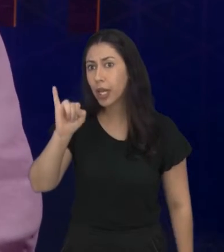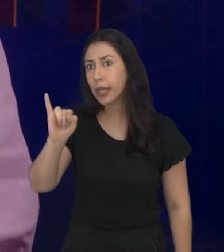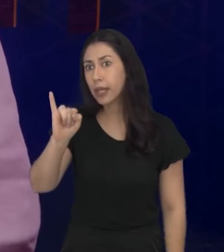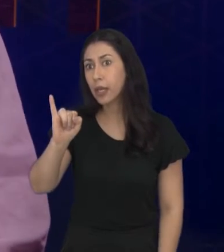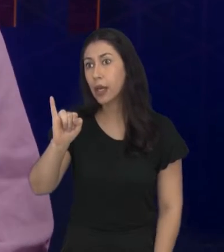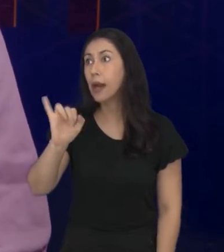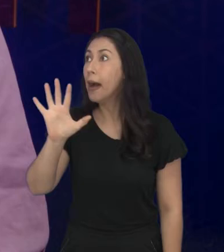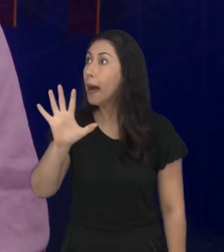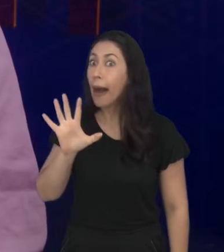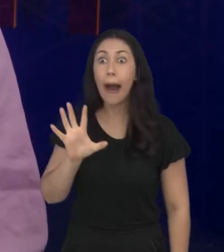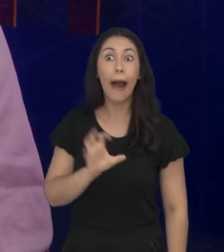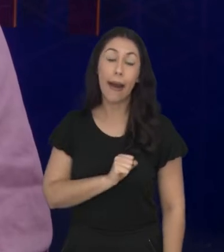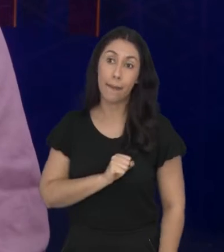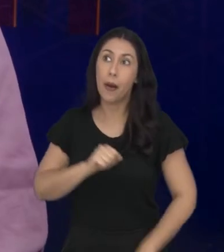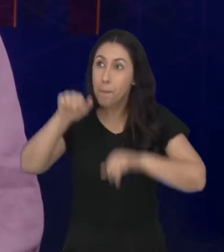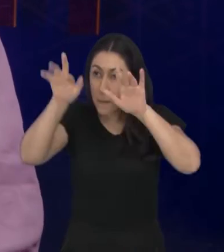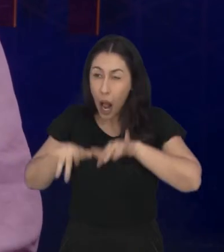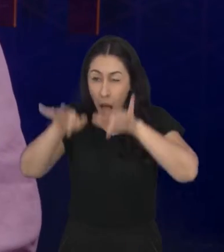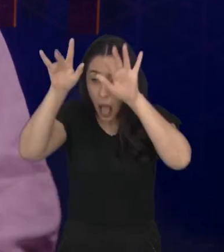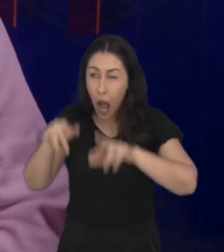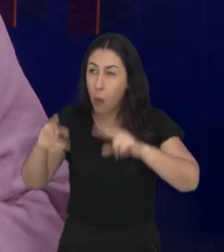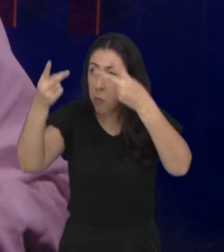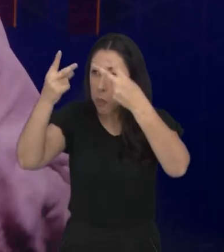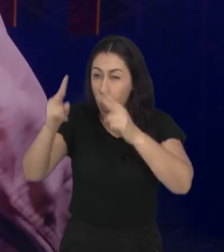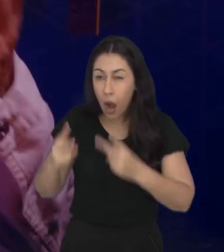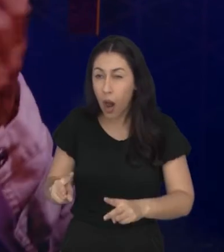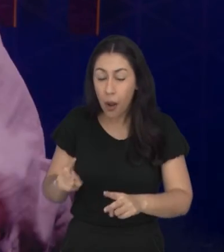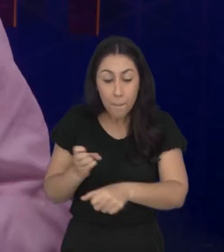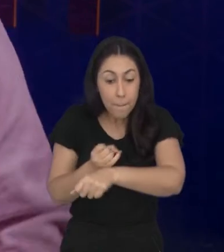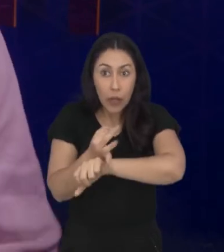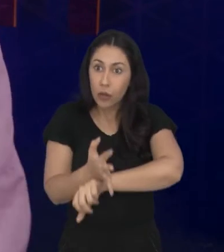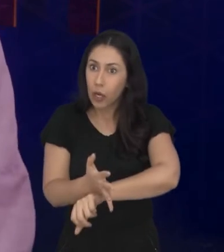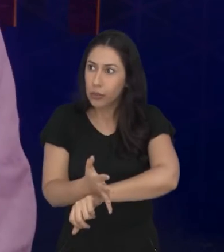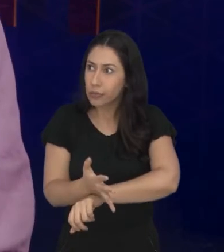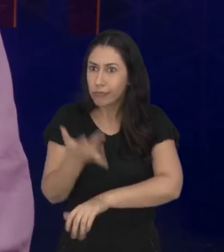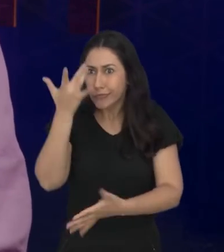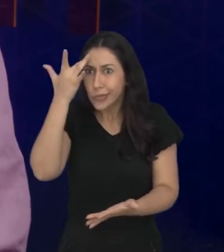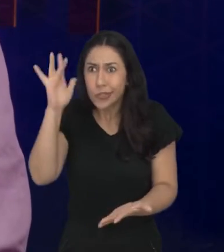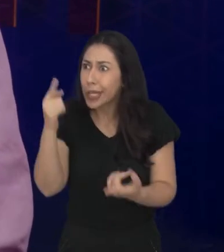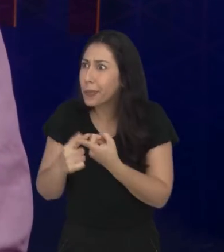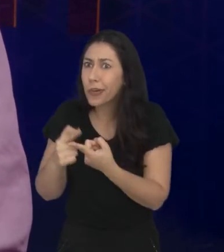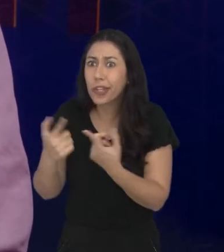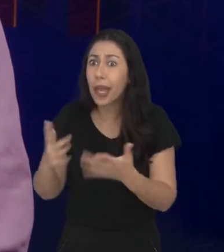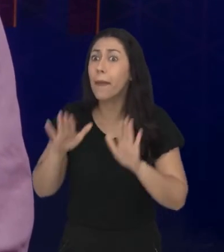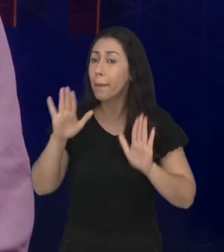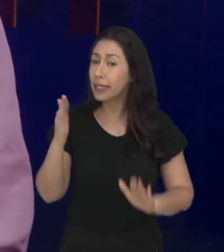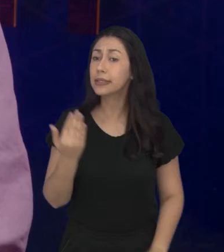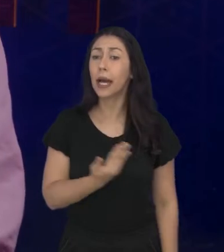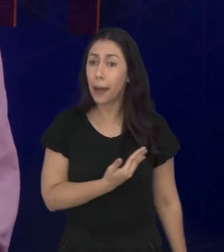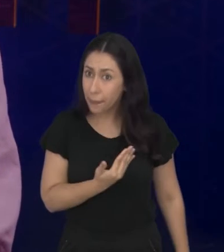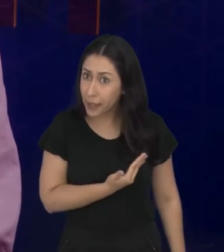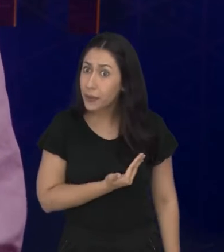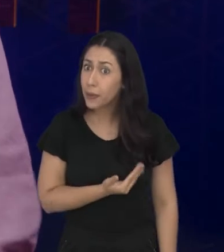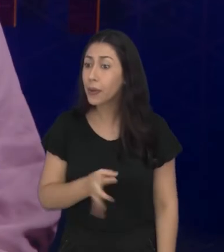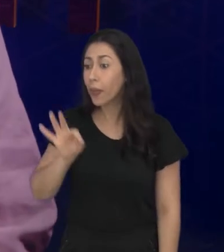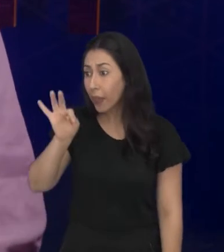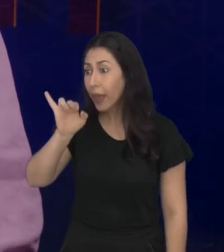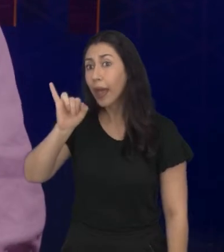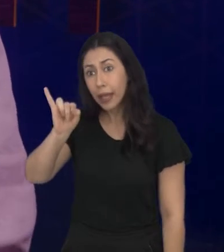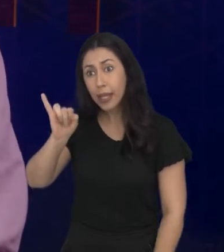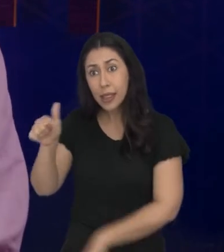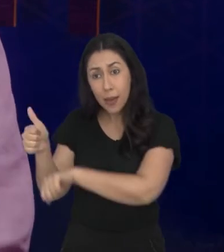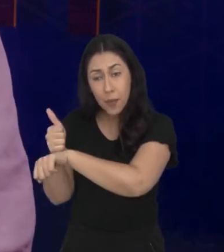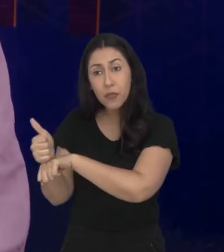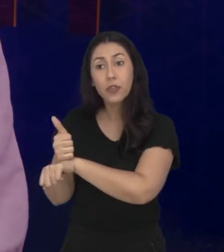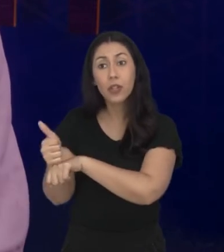adora programar de madrugada. Não sei se é uma doença, porque todos os meus amigos que mexem com TI, cara, eles